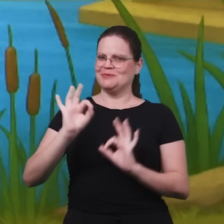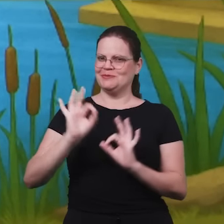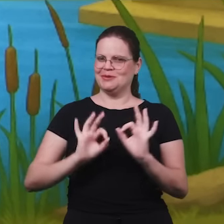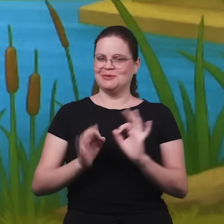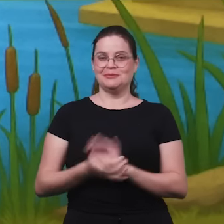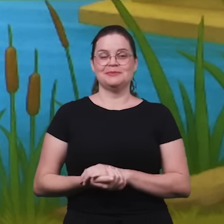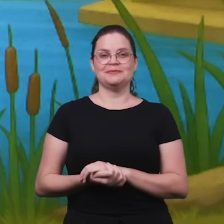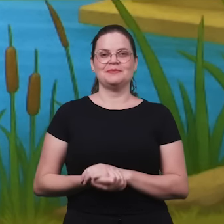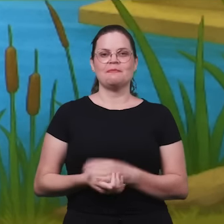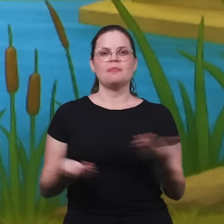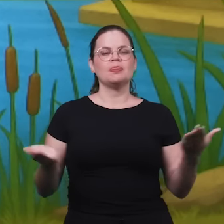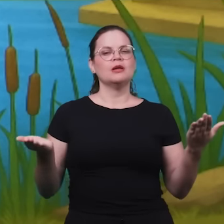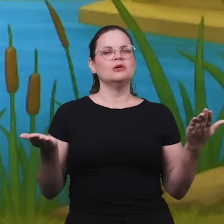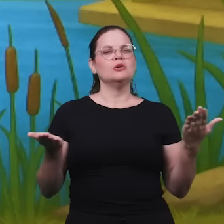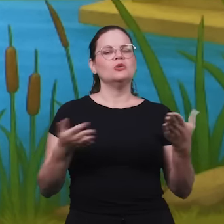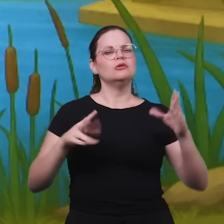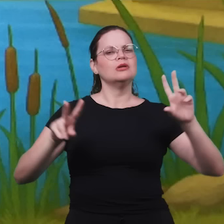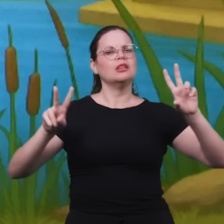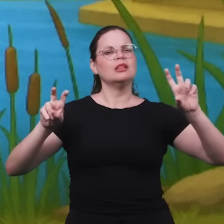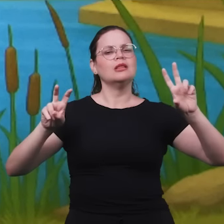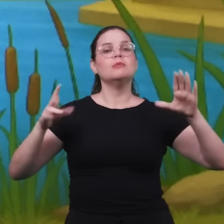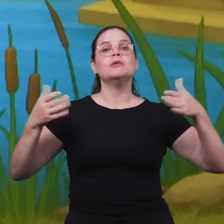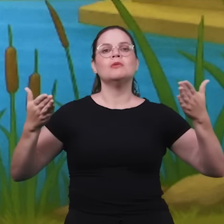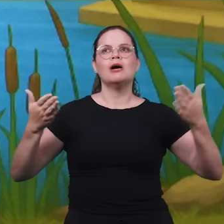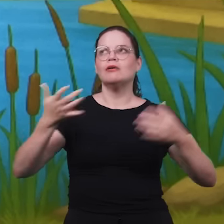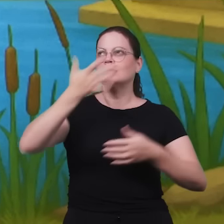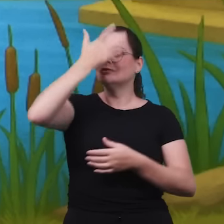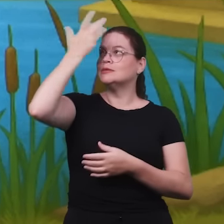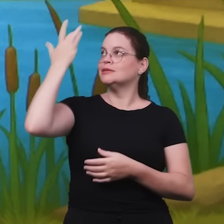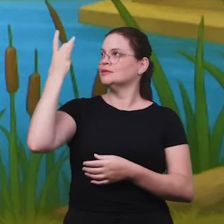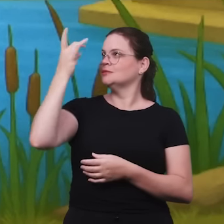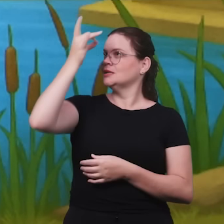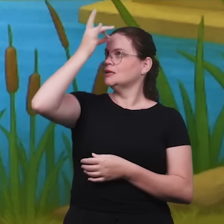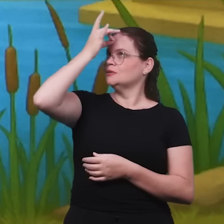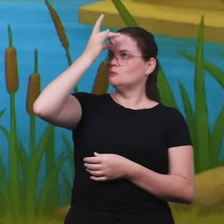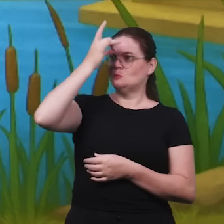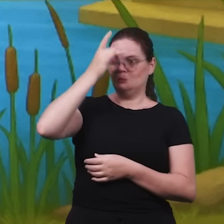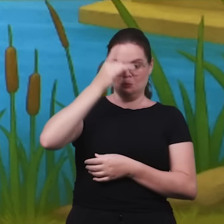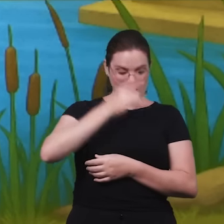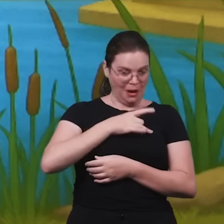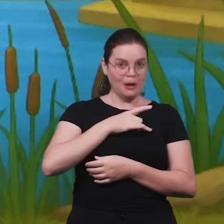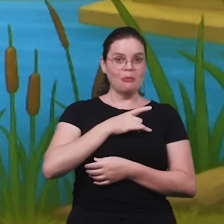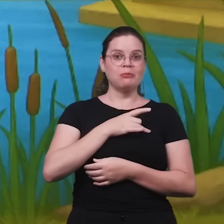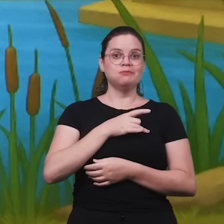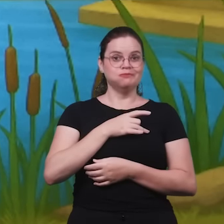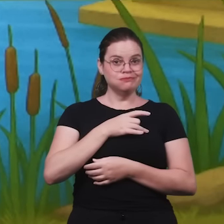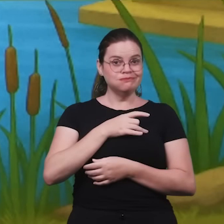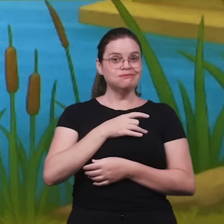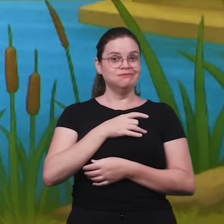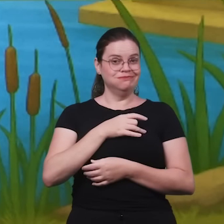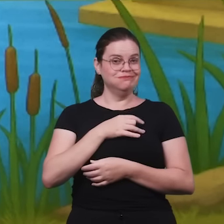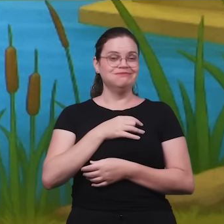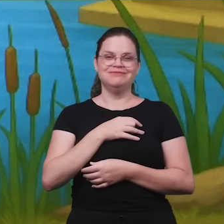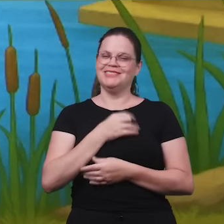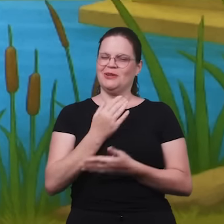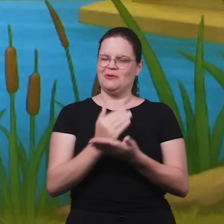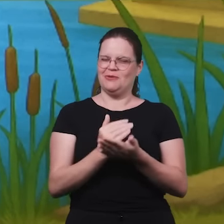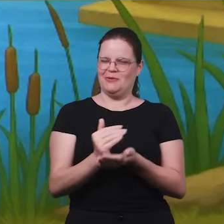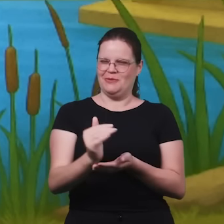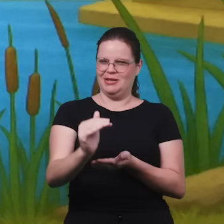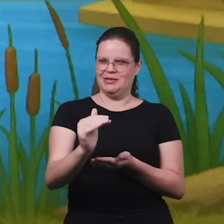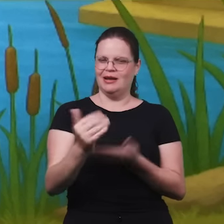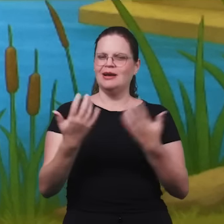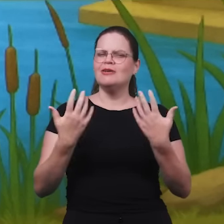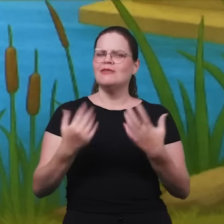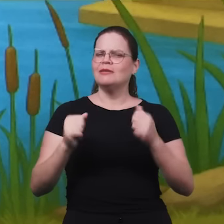nosso seminário é o Espírito do Senhor vem sobre mim. E para darmos início, nós